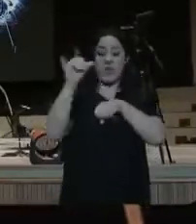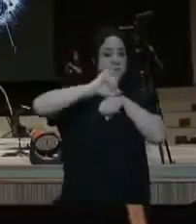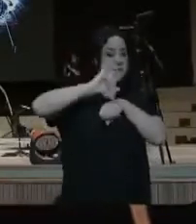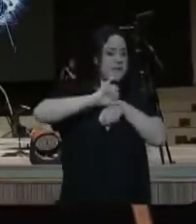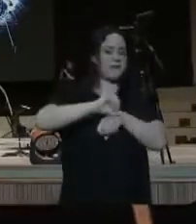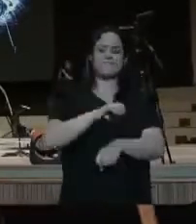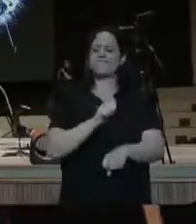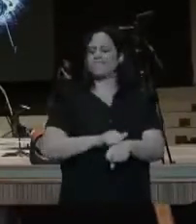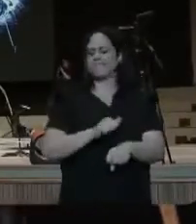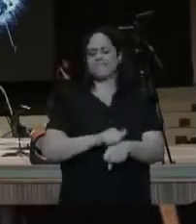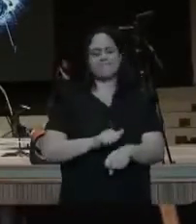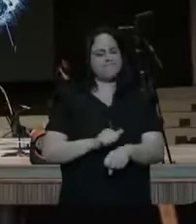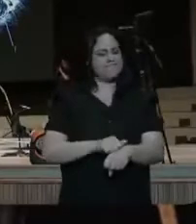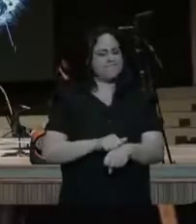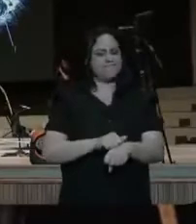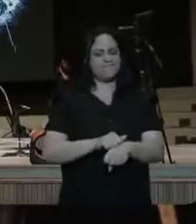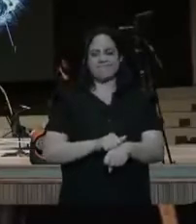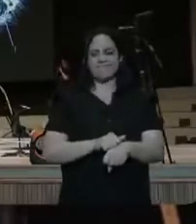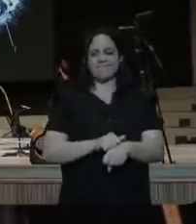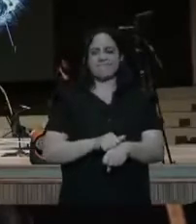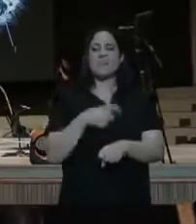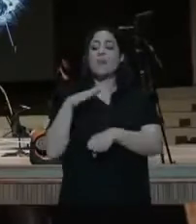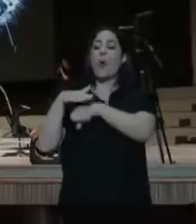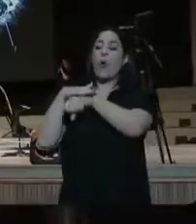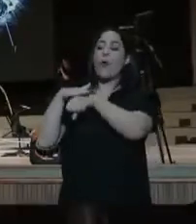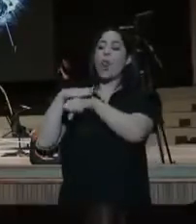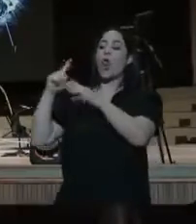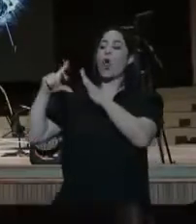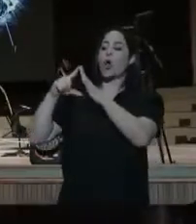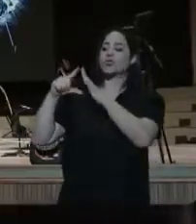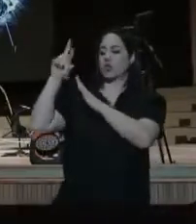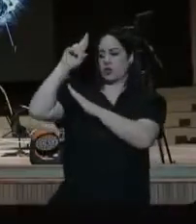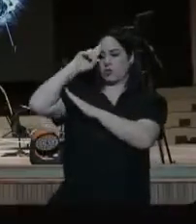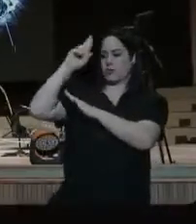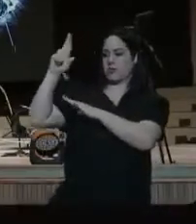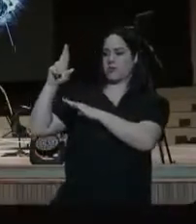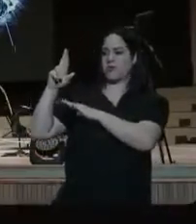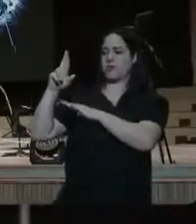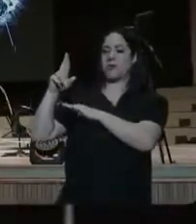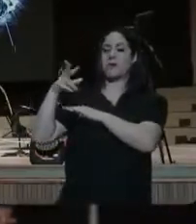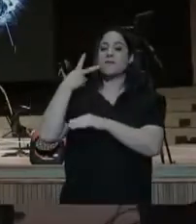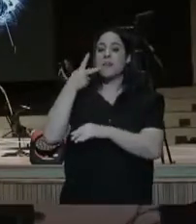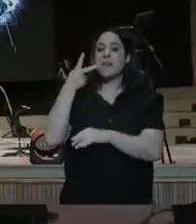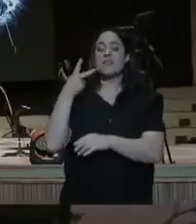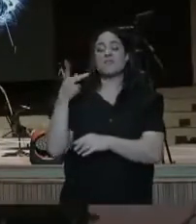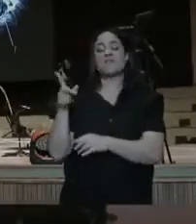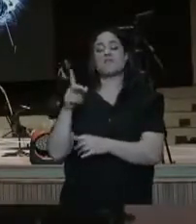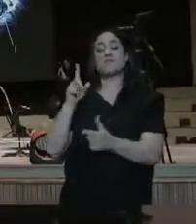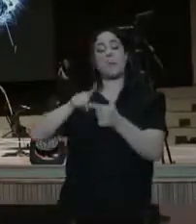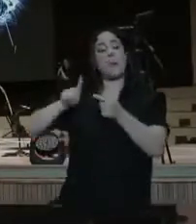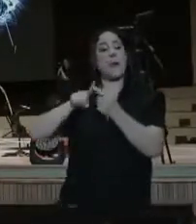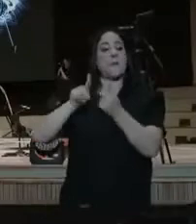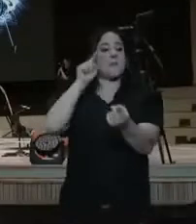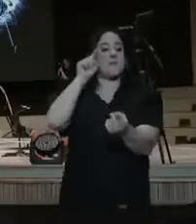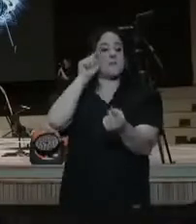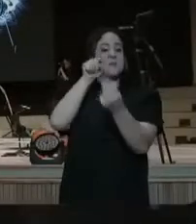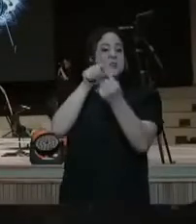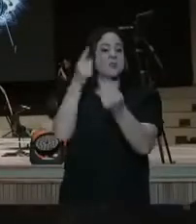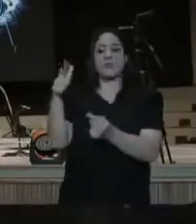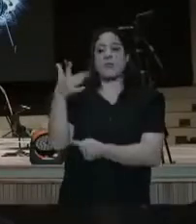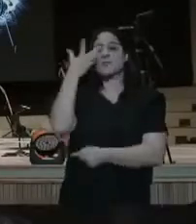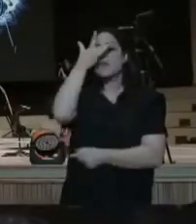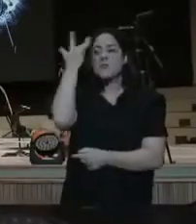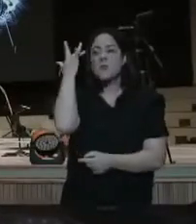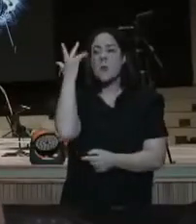eu estava conversando com o lojista no interior que ele estava dizendo que visam um problema a visão que as pessoas